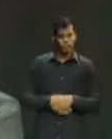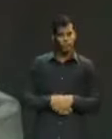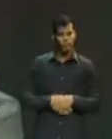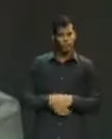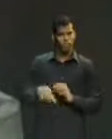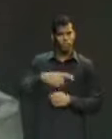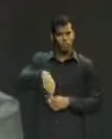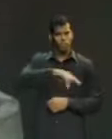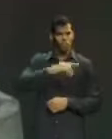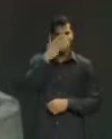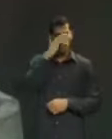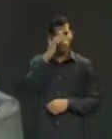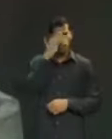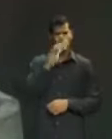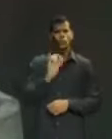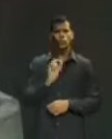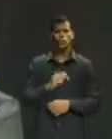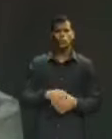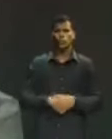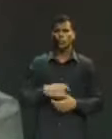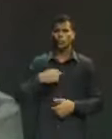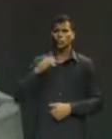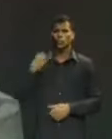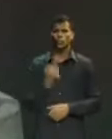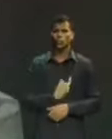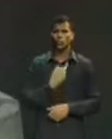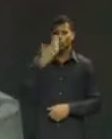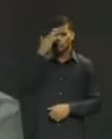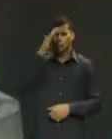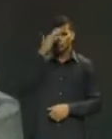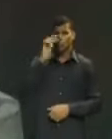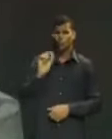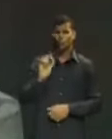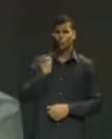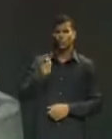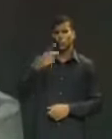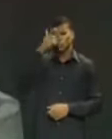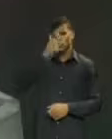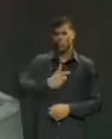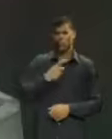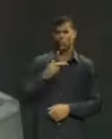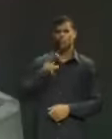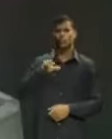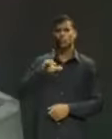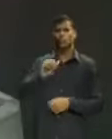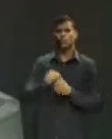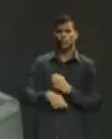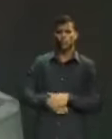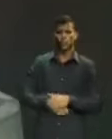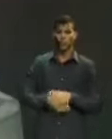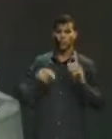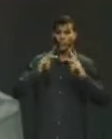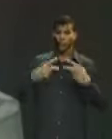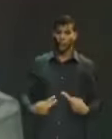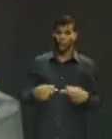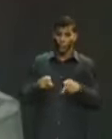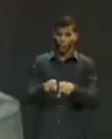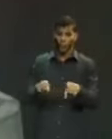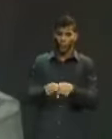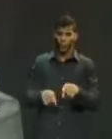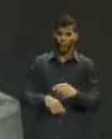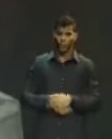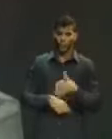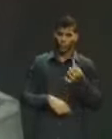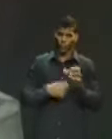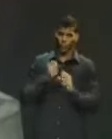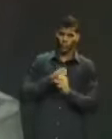que isso nos toca como pessoas públicas, mas nos toca como seres humanos. Então, nesses 6